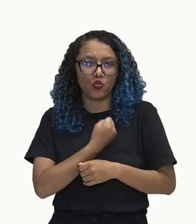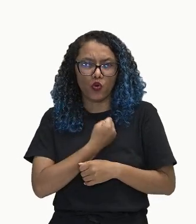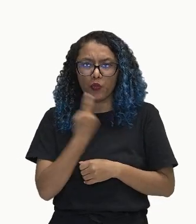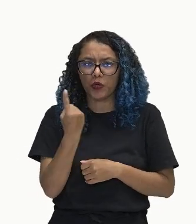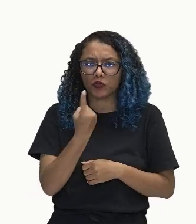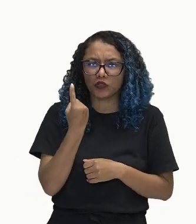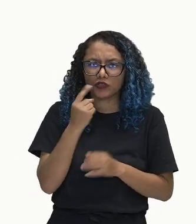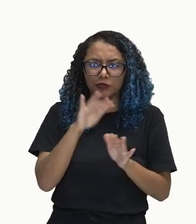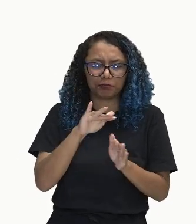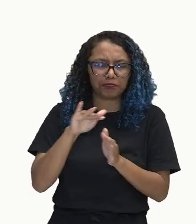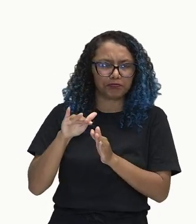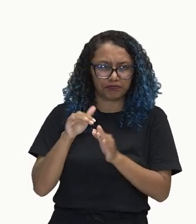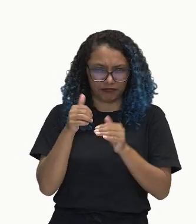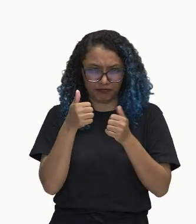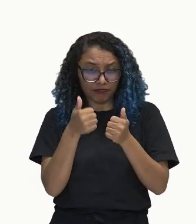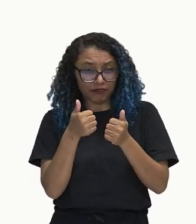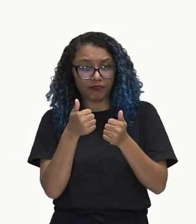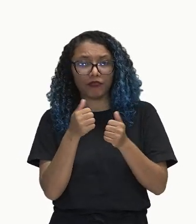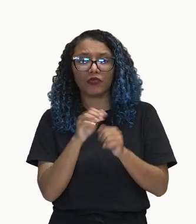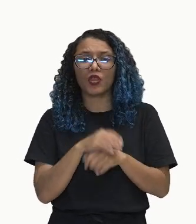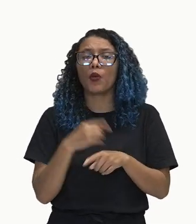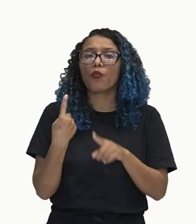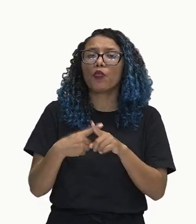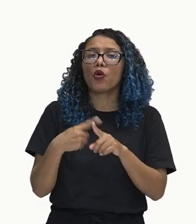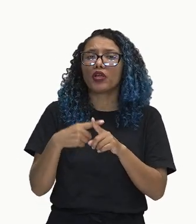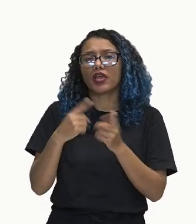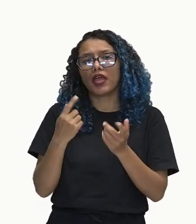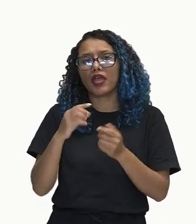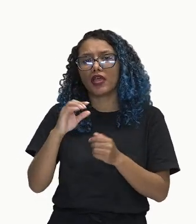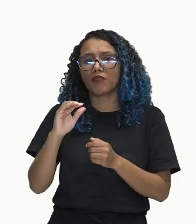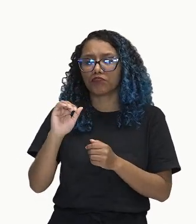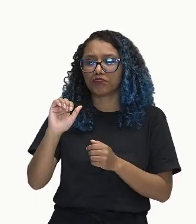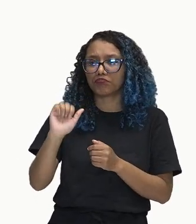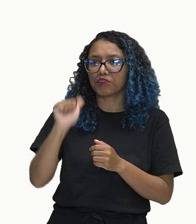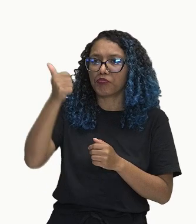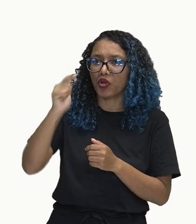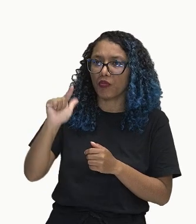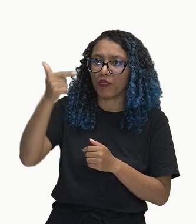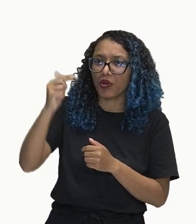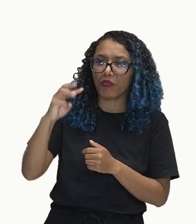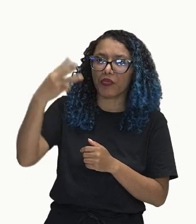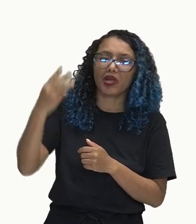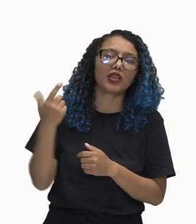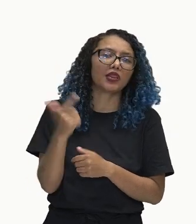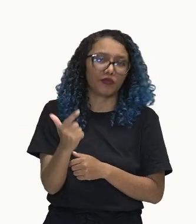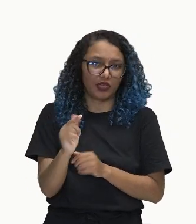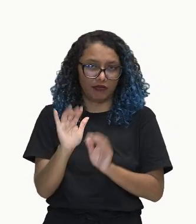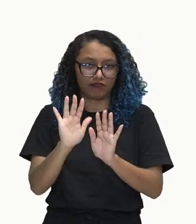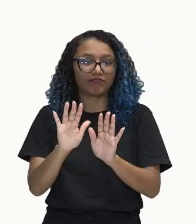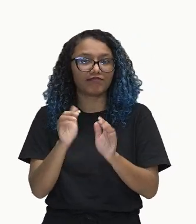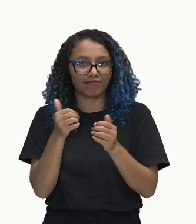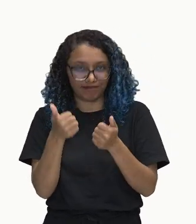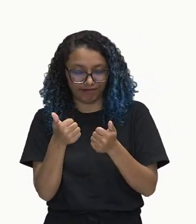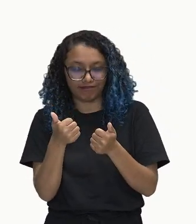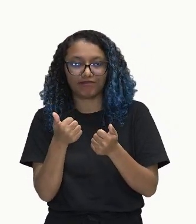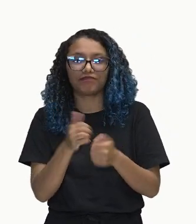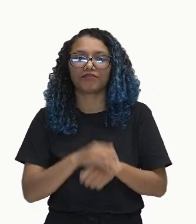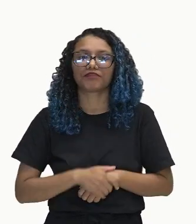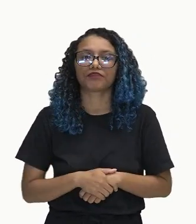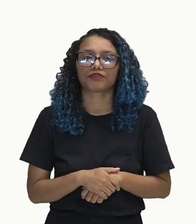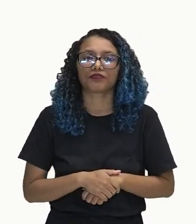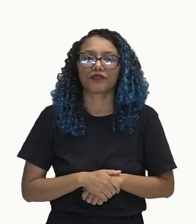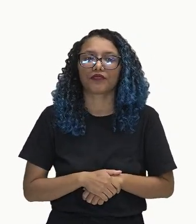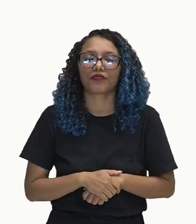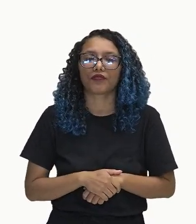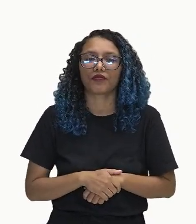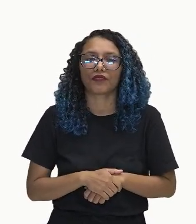Até porque eles não possuem expoente. Aí nesse exemplo, então, a gente vai esquecer o menos 1. Então aqui a gente tem